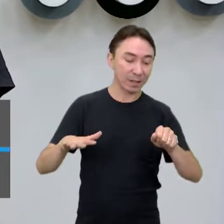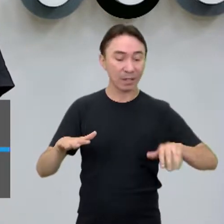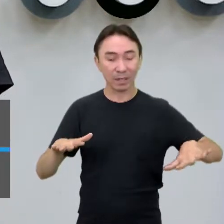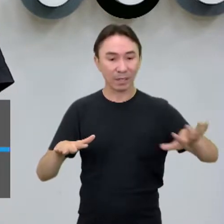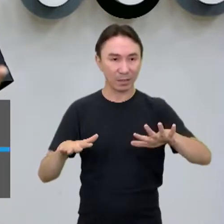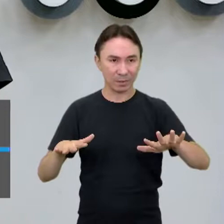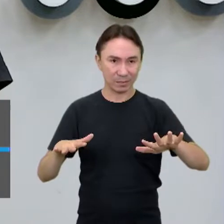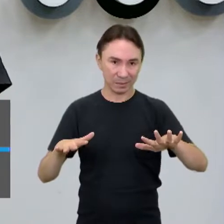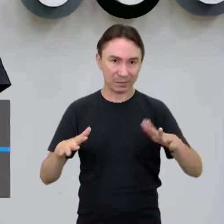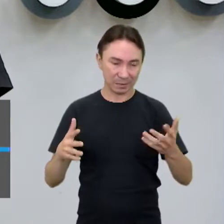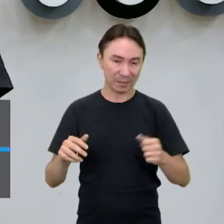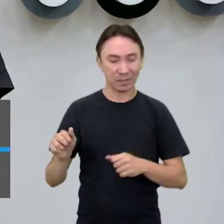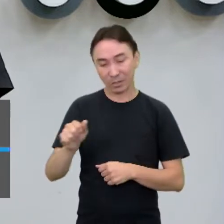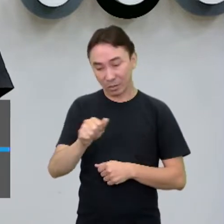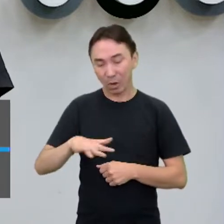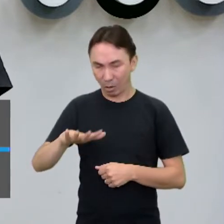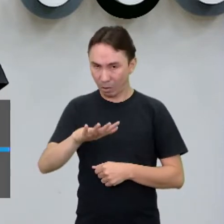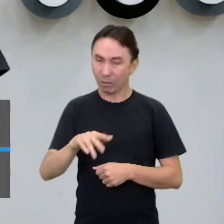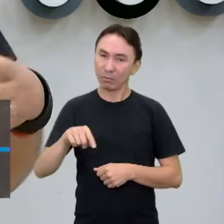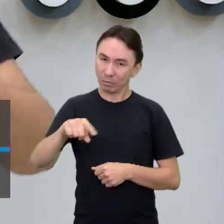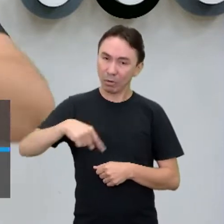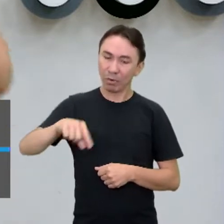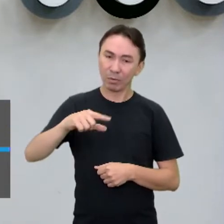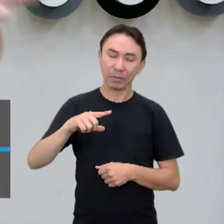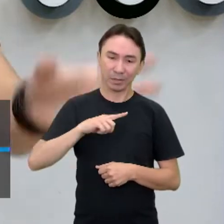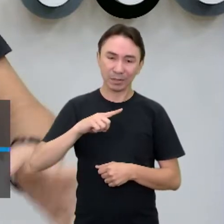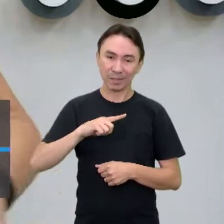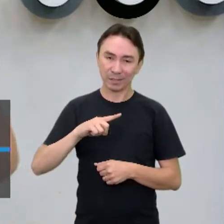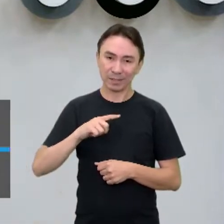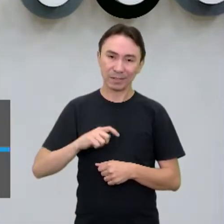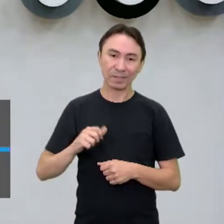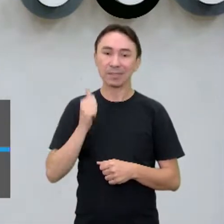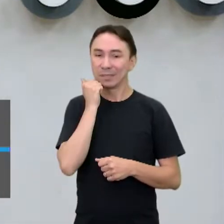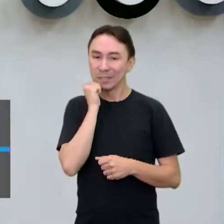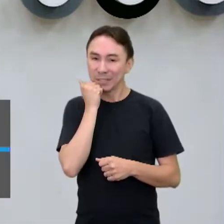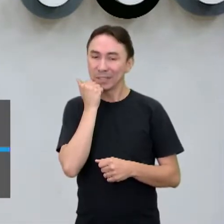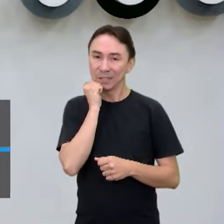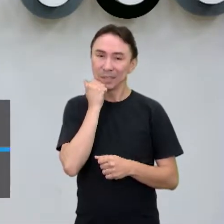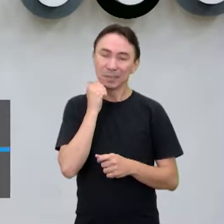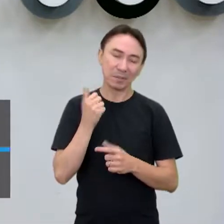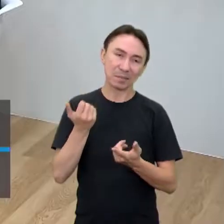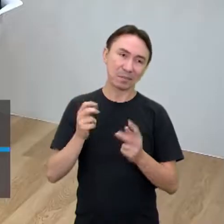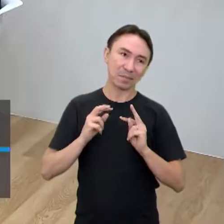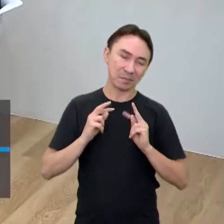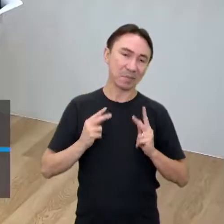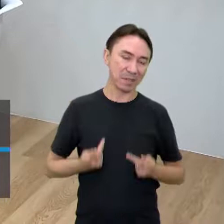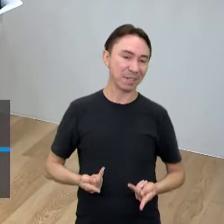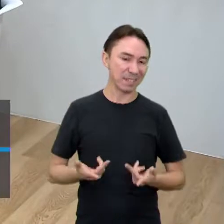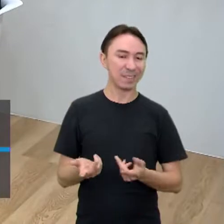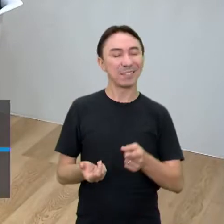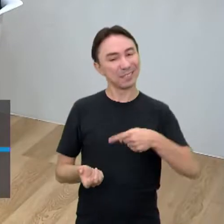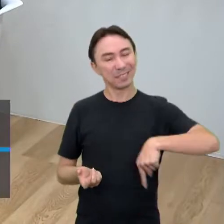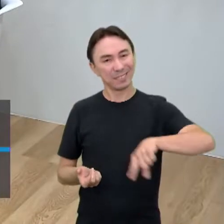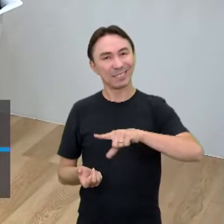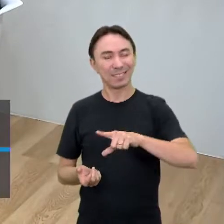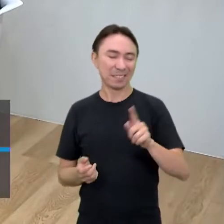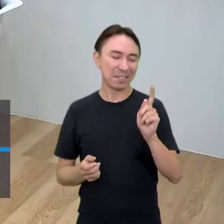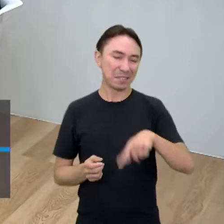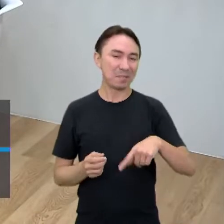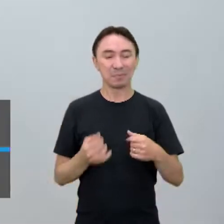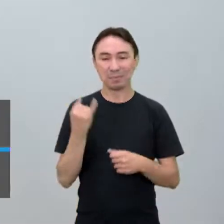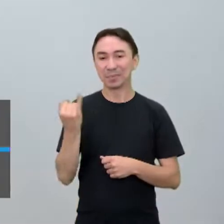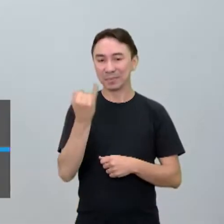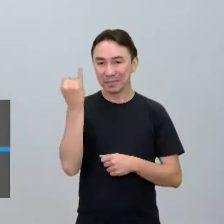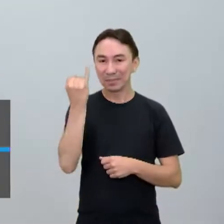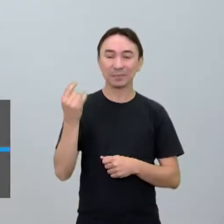humanas, é sempre bom ter a junção de todas as áreas que incluem essas ciências humanas. Isso. E aqui a gente trabalha